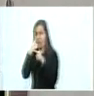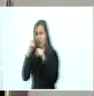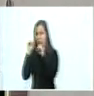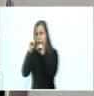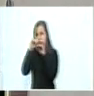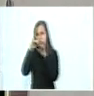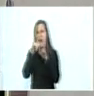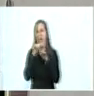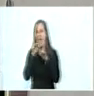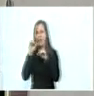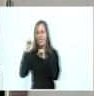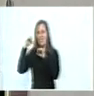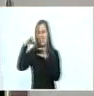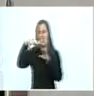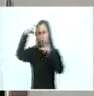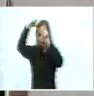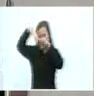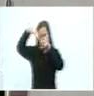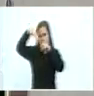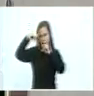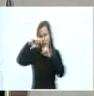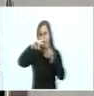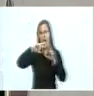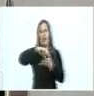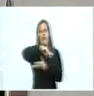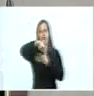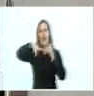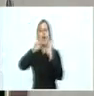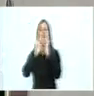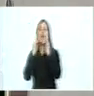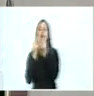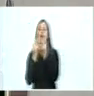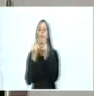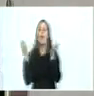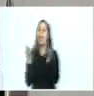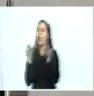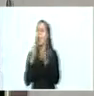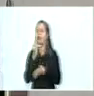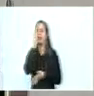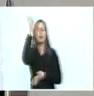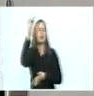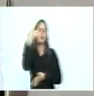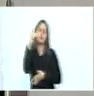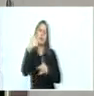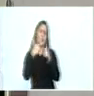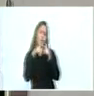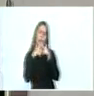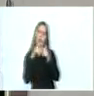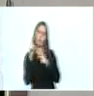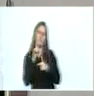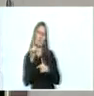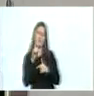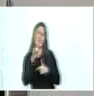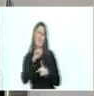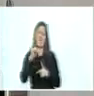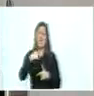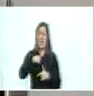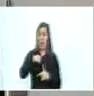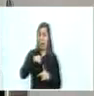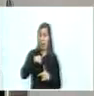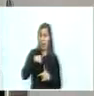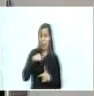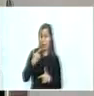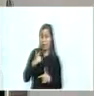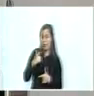teve lá, acho que várias famílias hoje não vão ter esse problema, hoje não, no futuro não vão ter esse problema. Se eu não tivesse